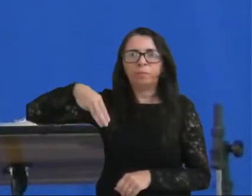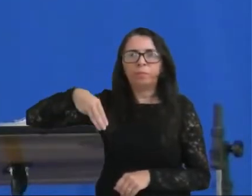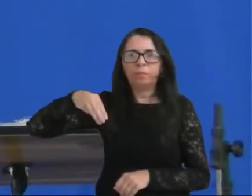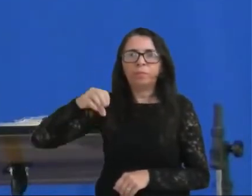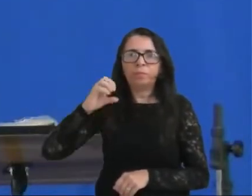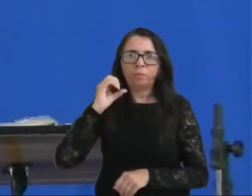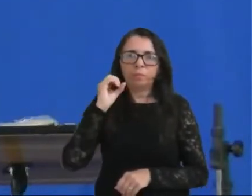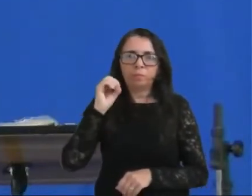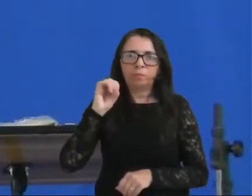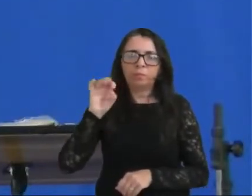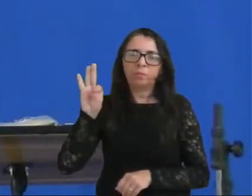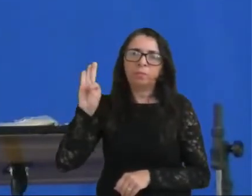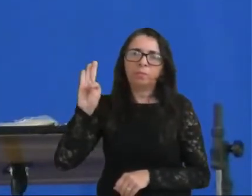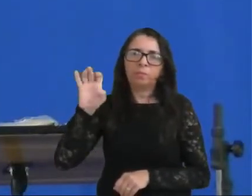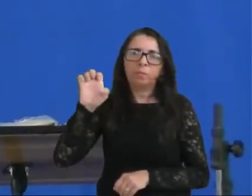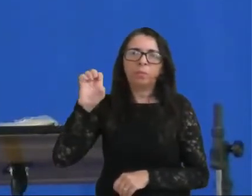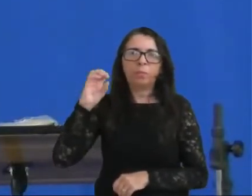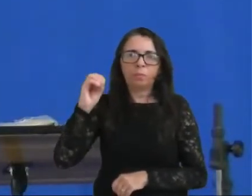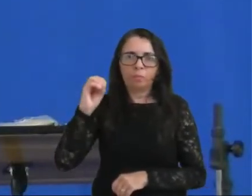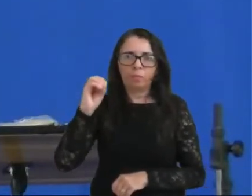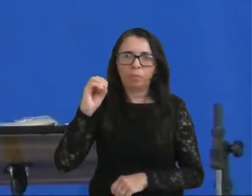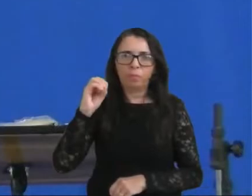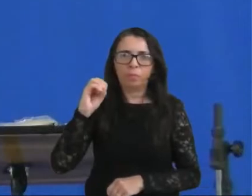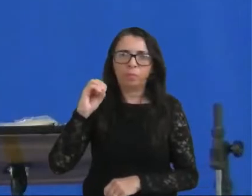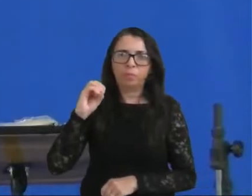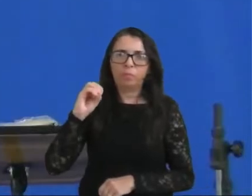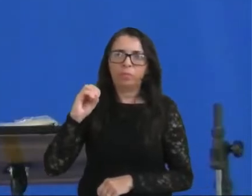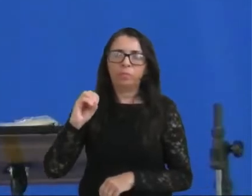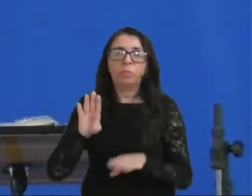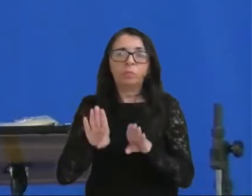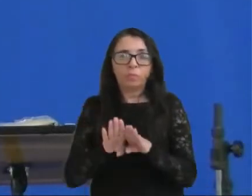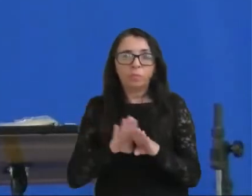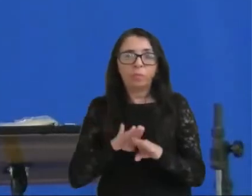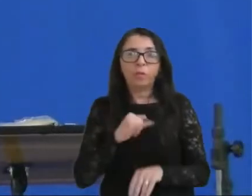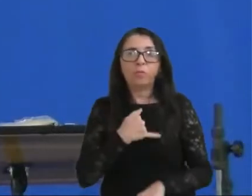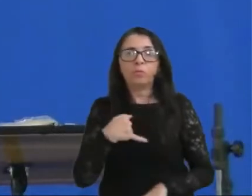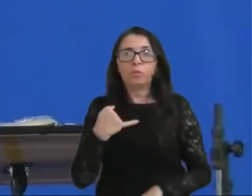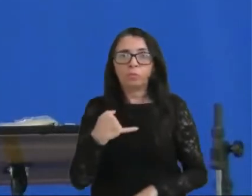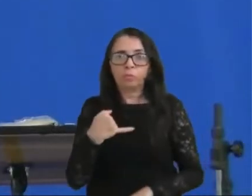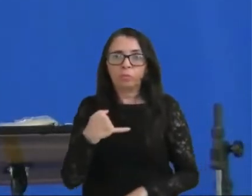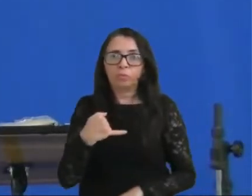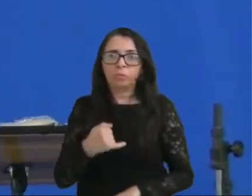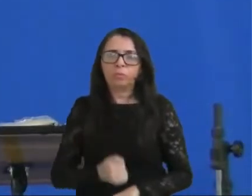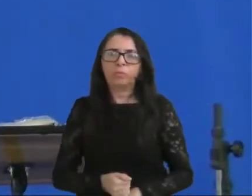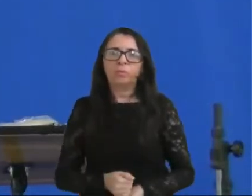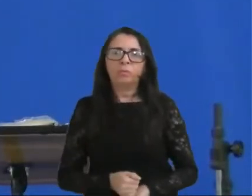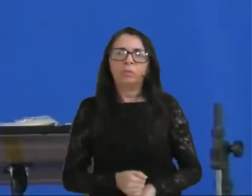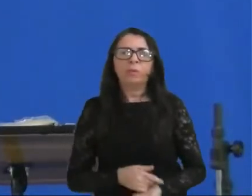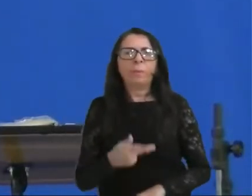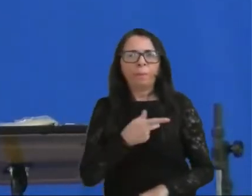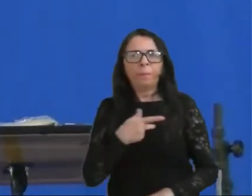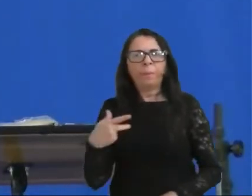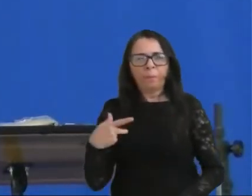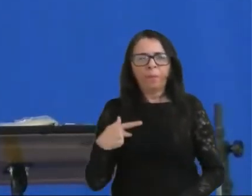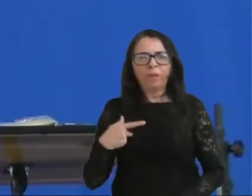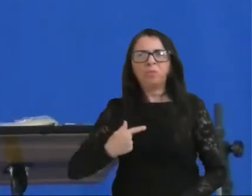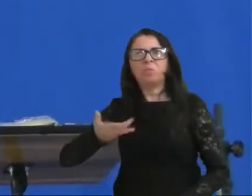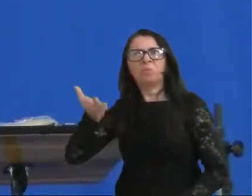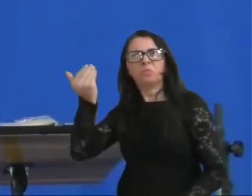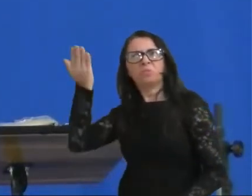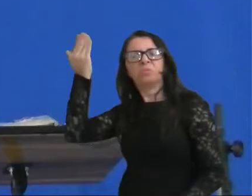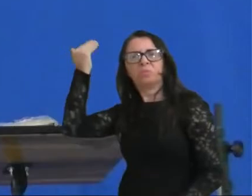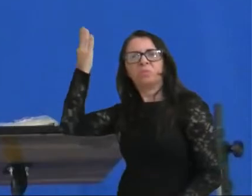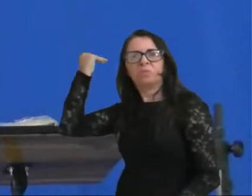também pastoreou aquela igreja de Éfeso. E não demorou muito para que